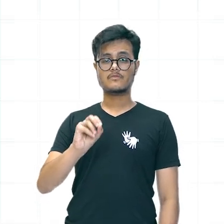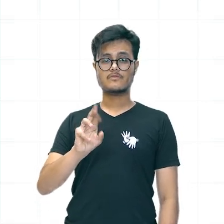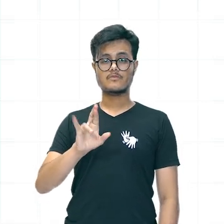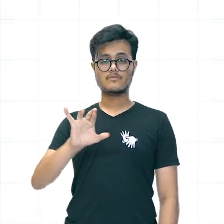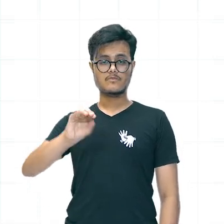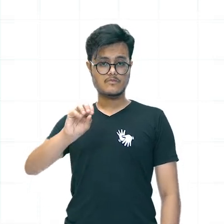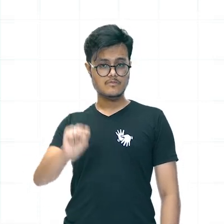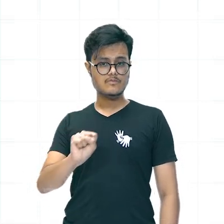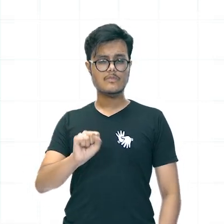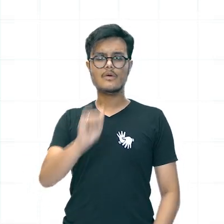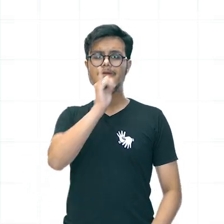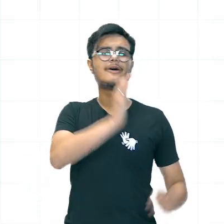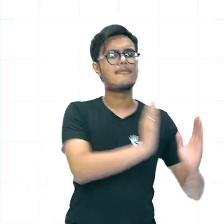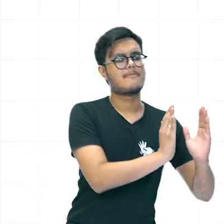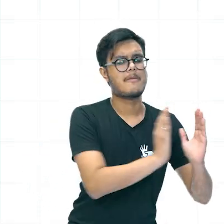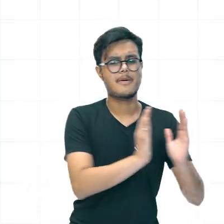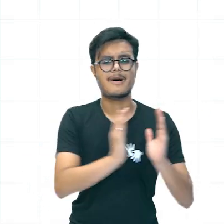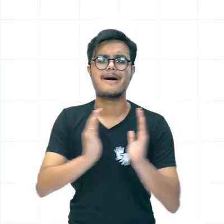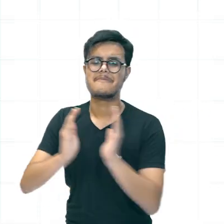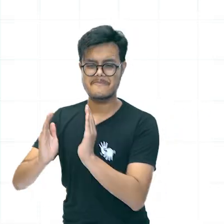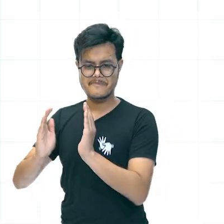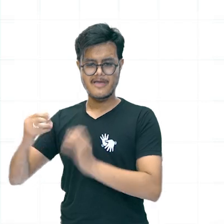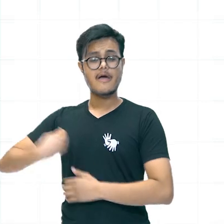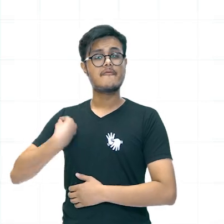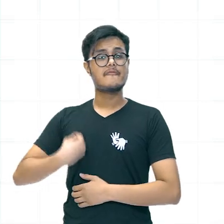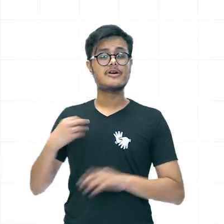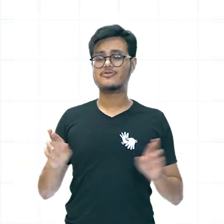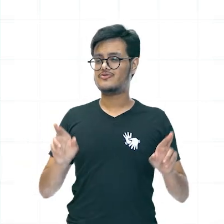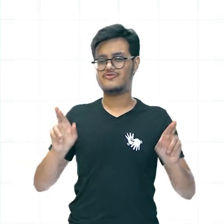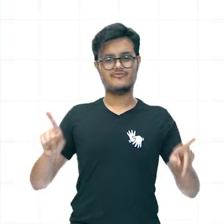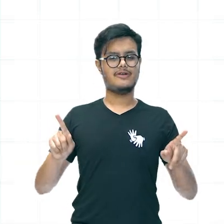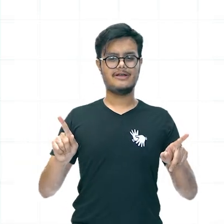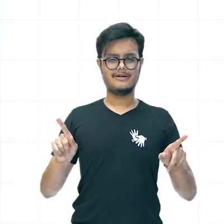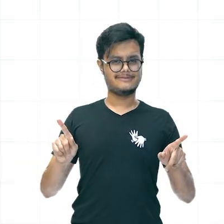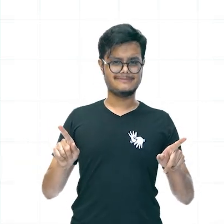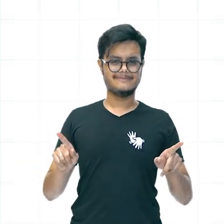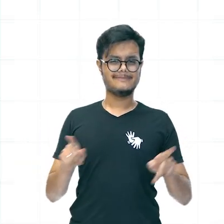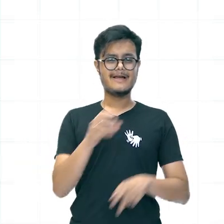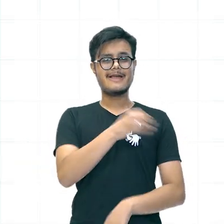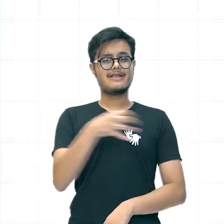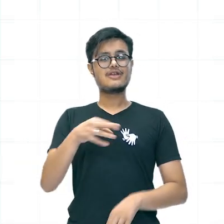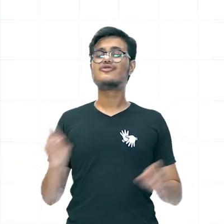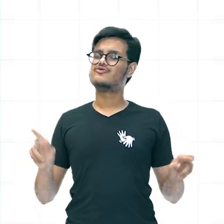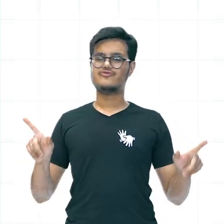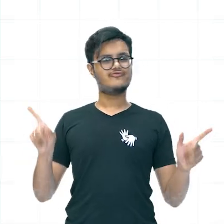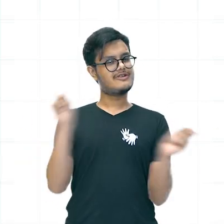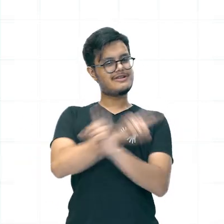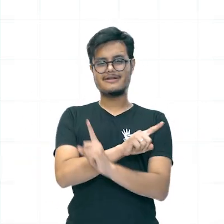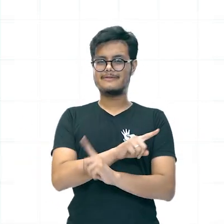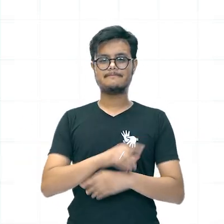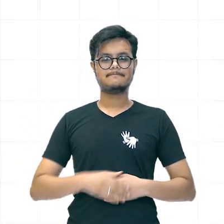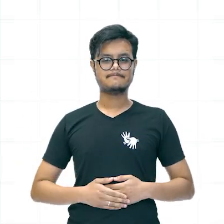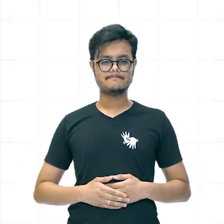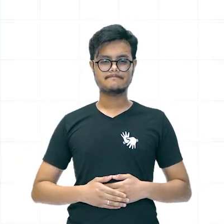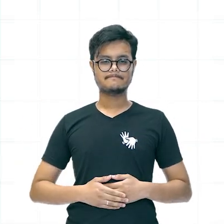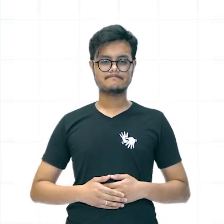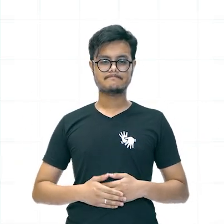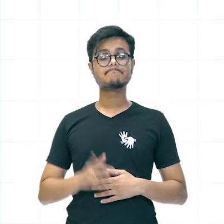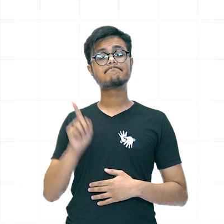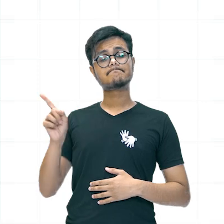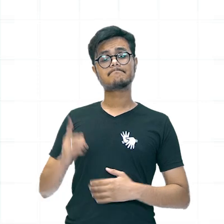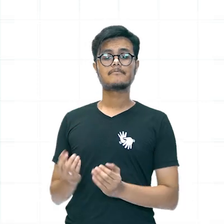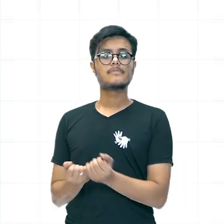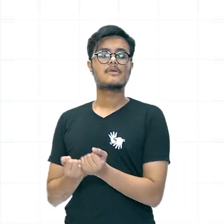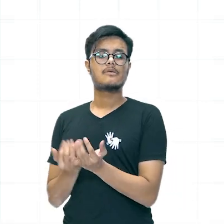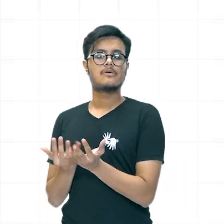uma fase polipóide predominante em relação à fase medusoide, já é o contrário do grupo anterior. E os antozoários